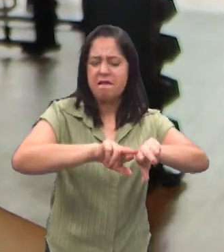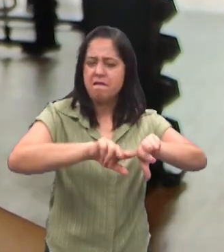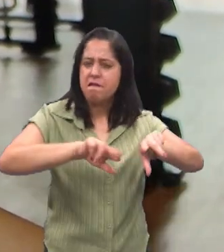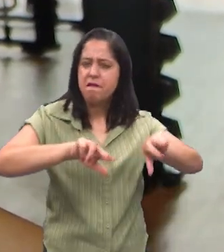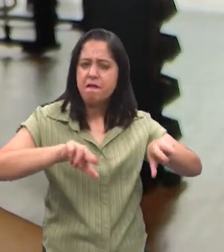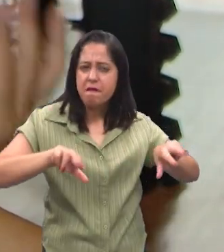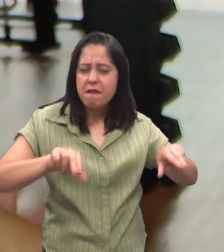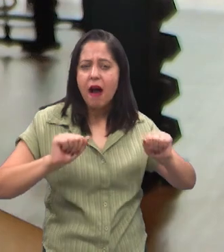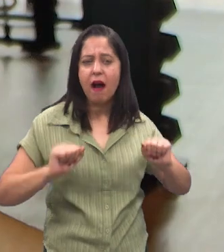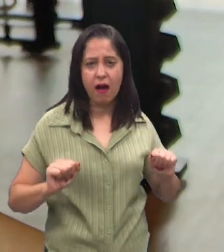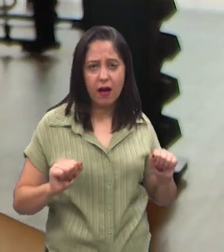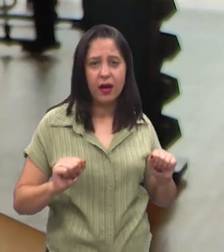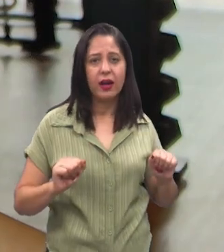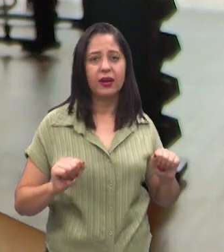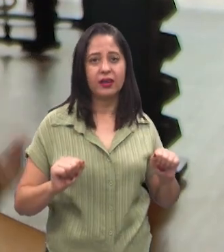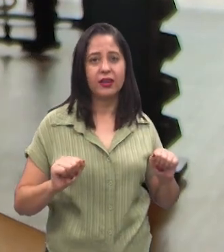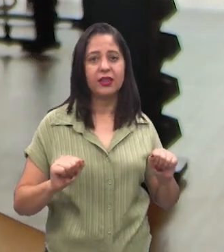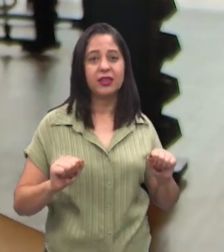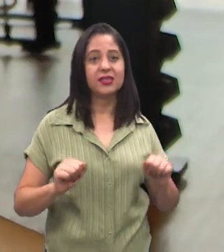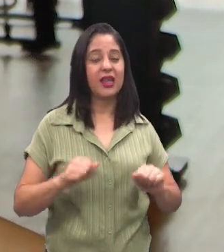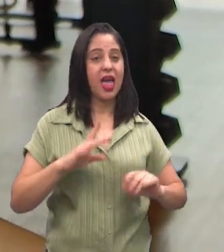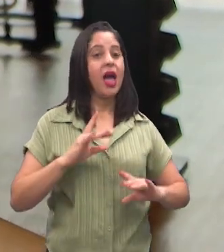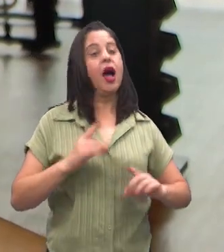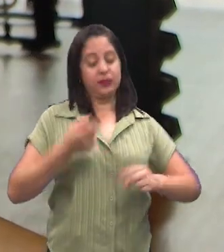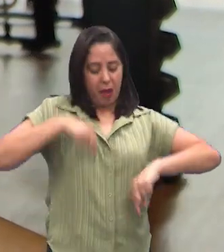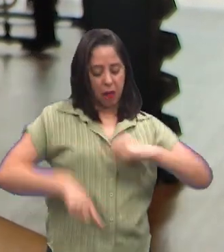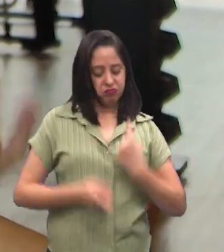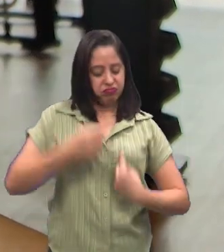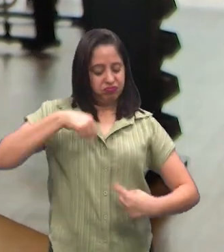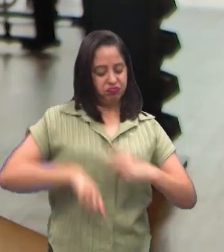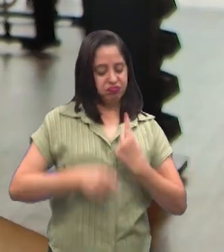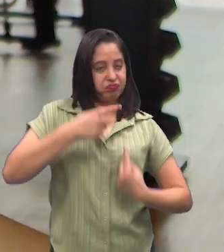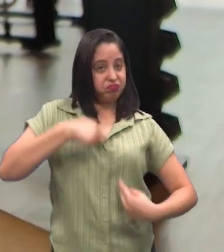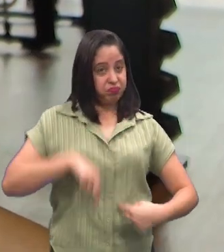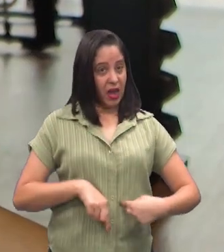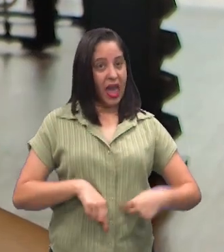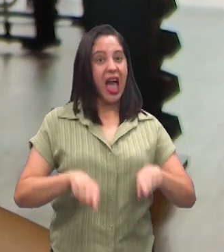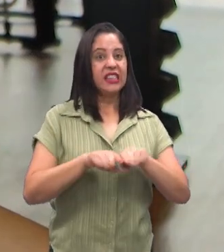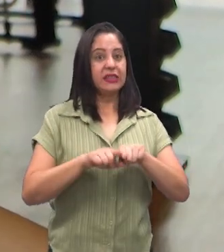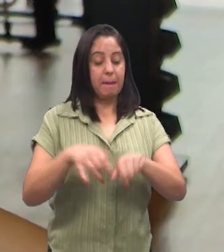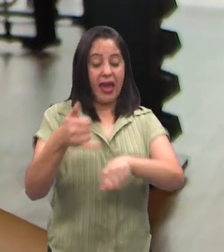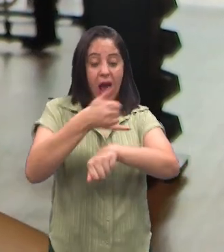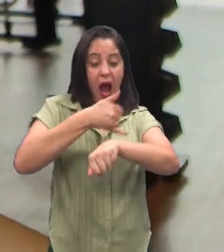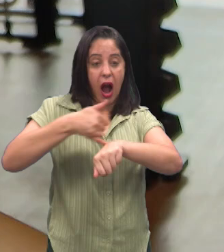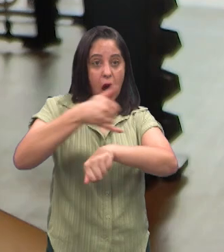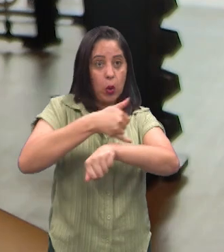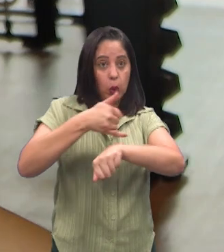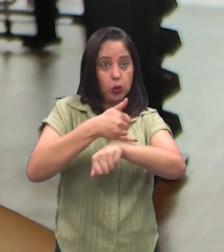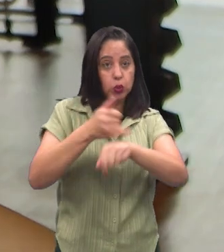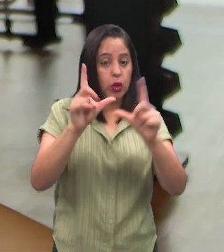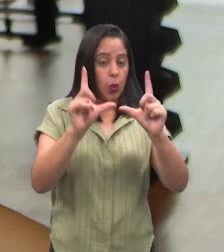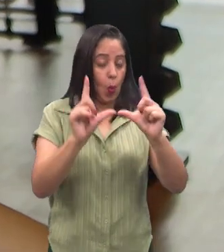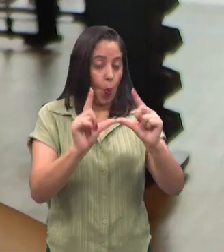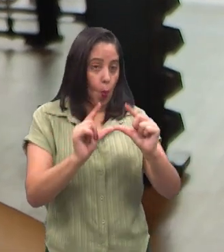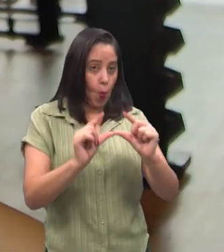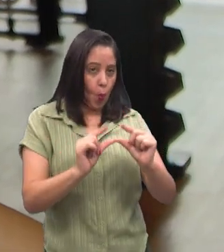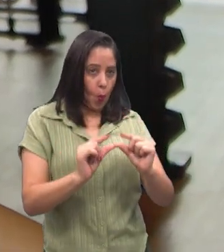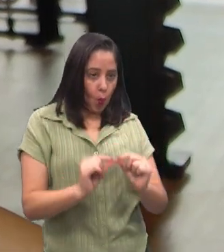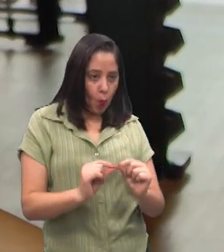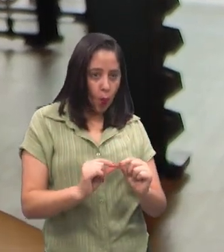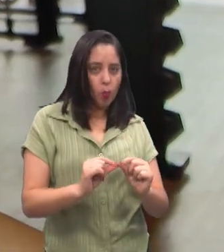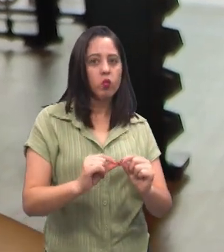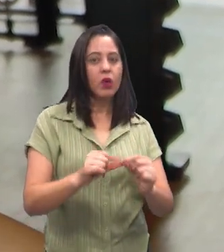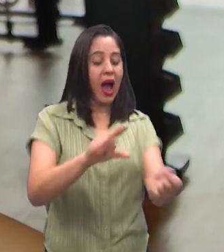função de melhorar todo o sistema metabólico de queima de gordura, diminuindo aí o acúmulo de